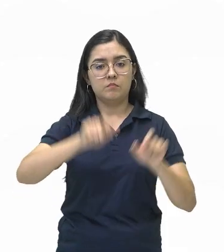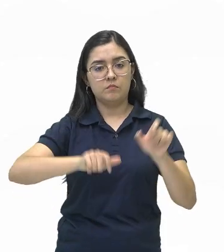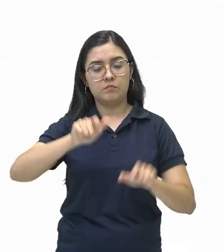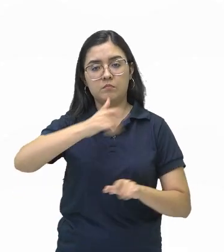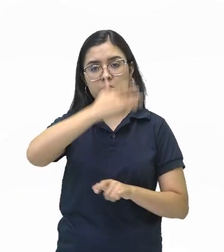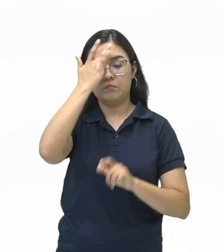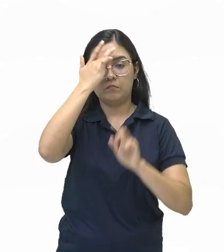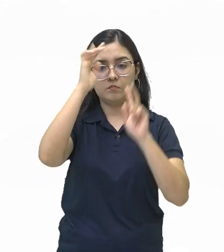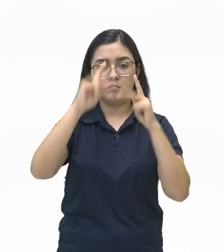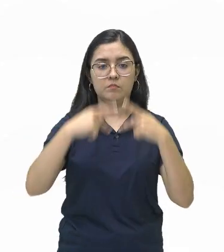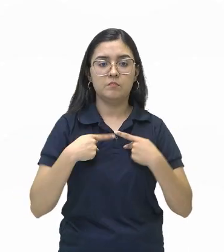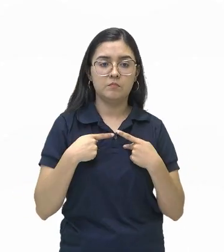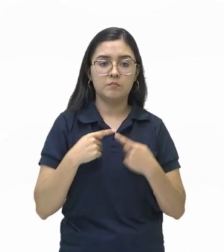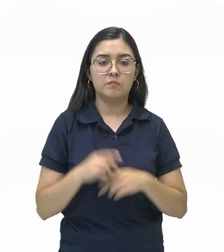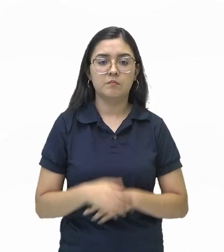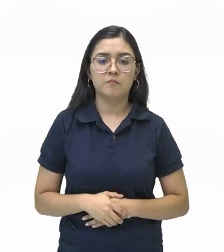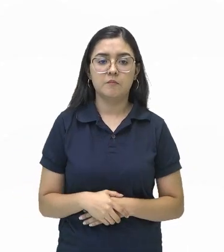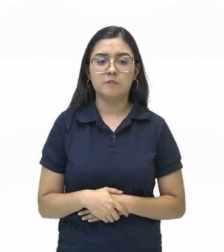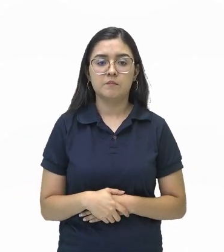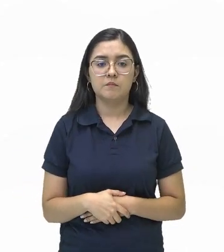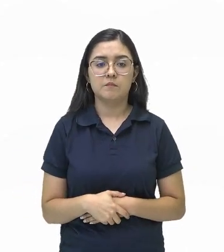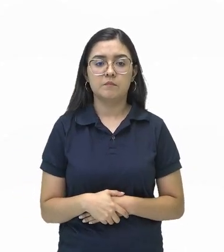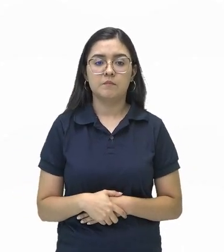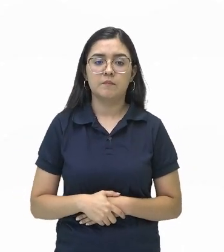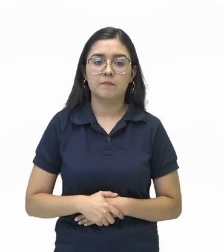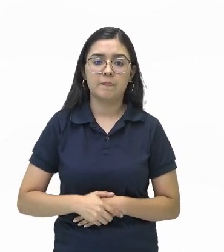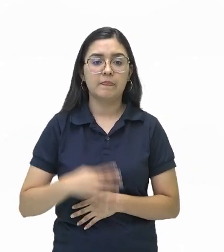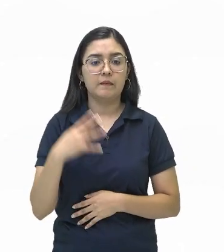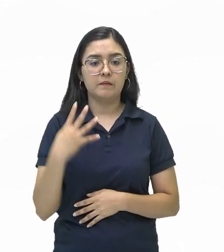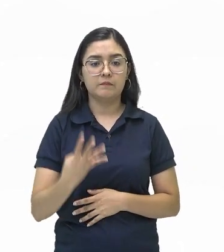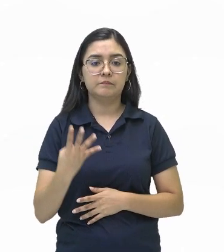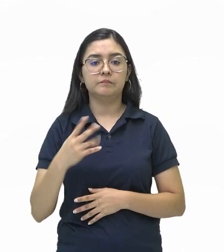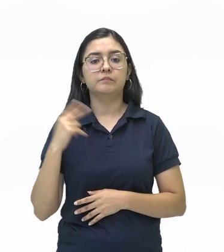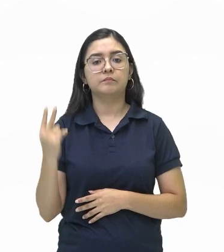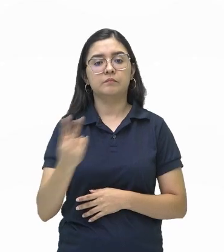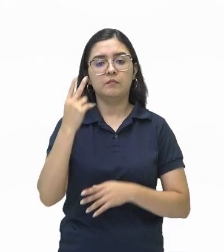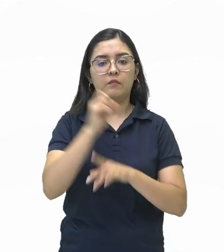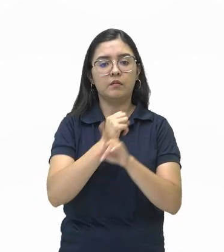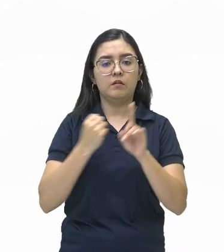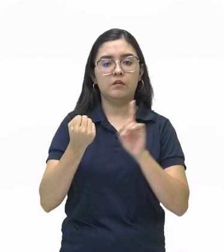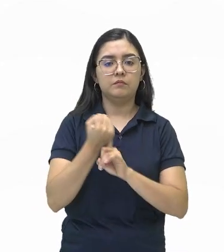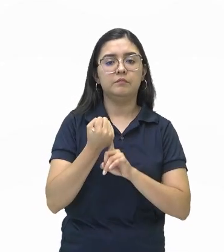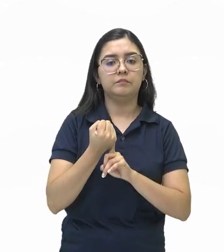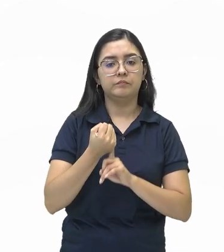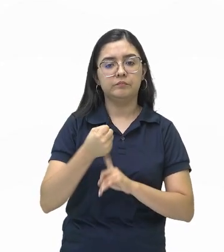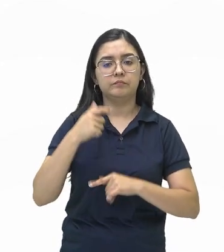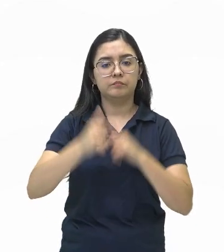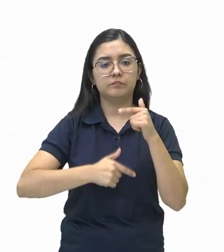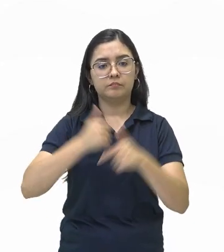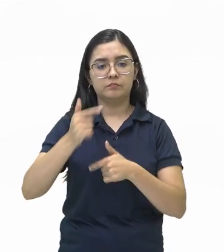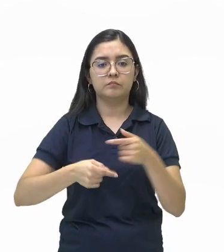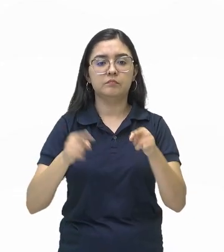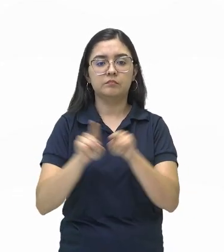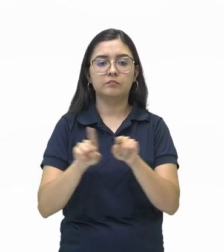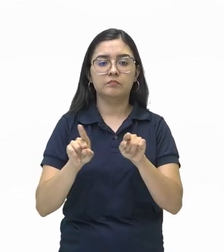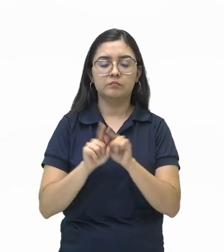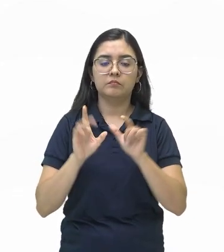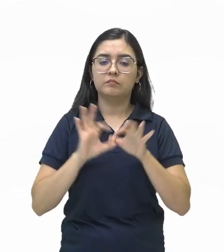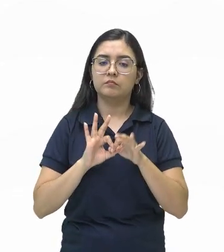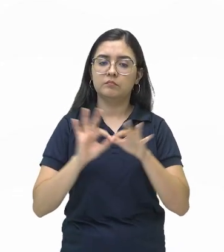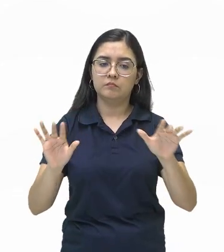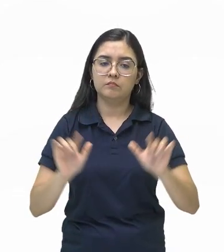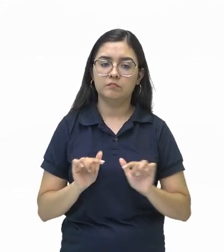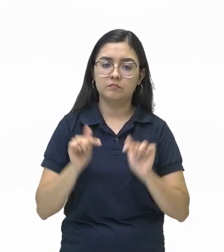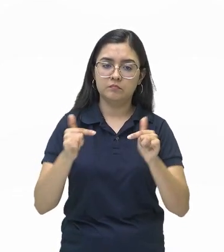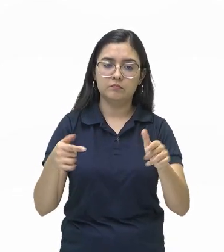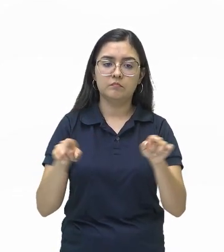dignidade da pessoa humana. O inciso 4 vai falar dos valores sociais do trabalho e da livre iniciativa,